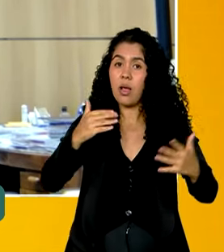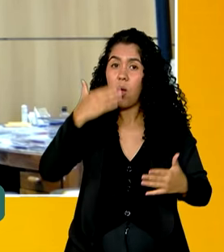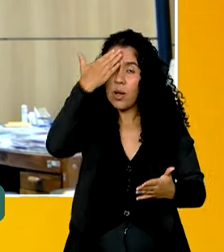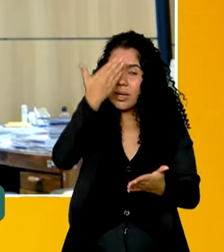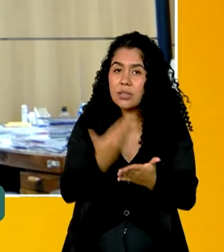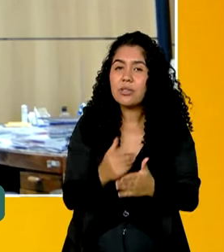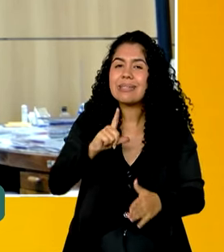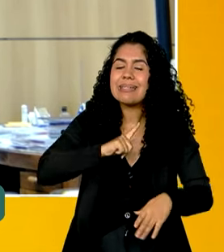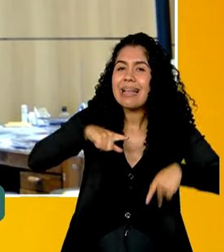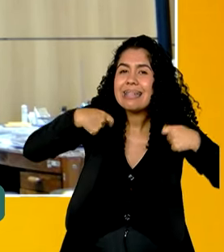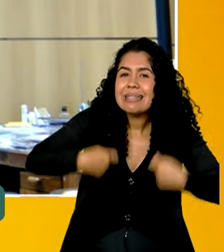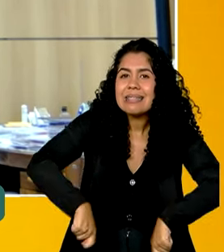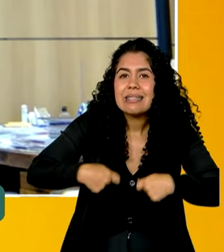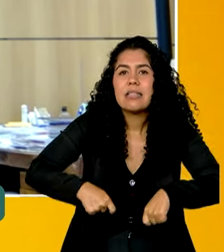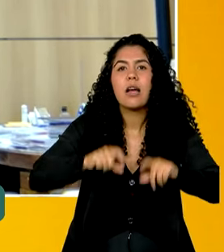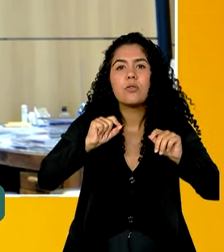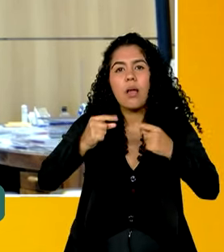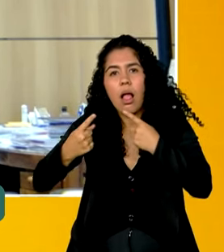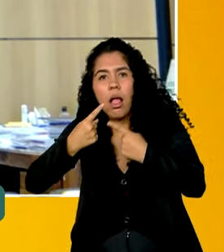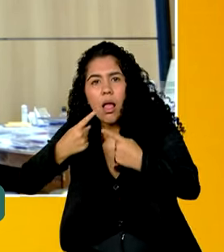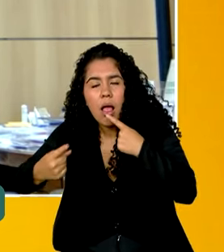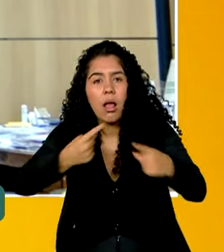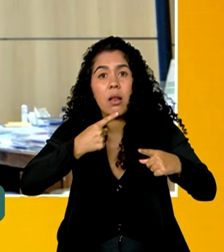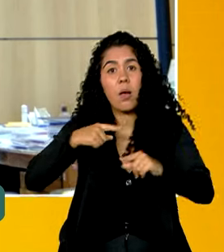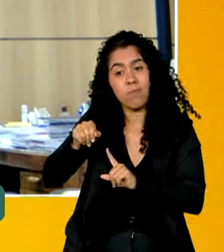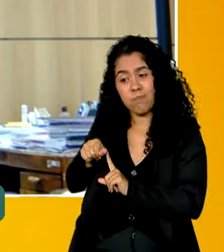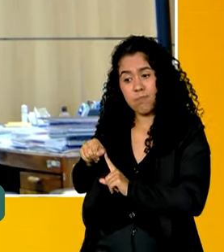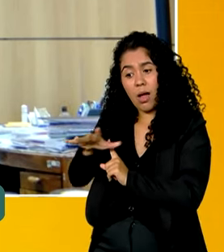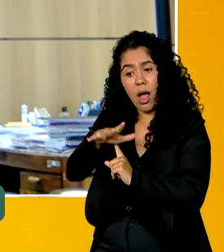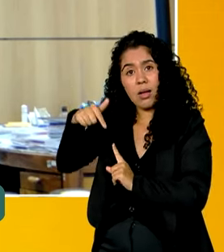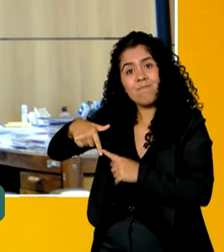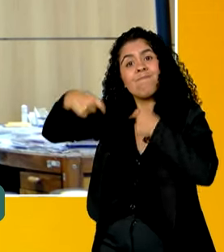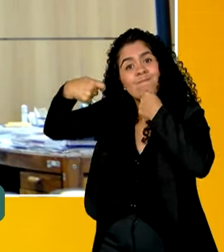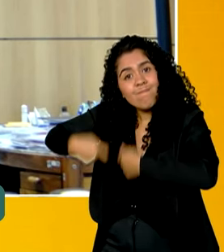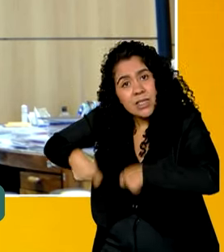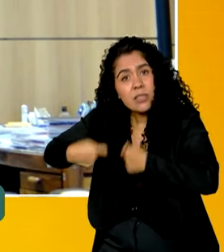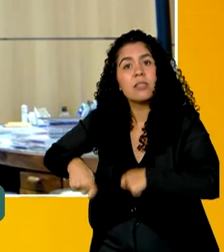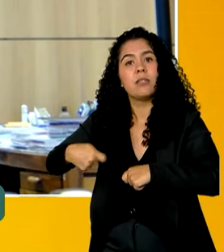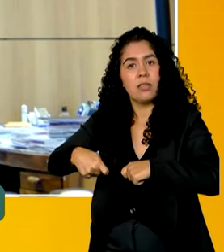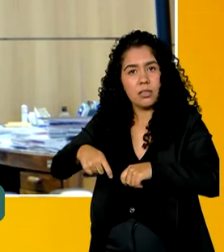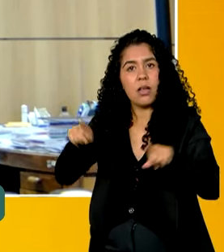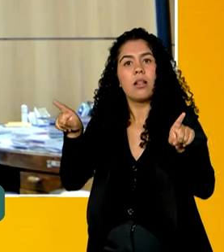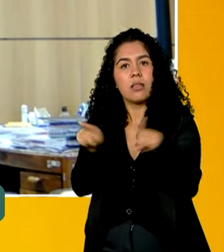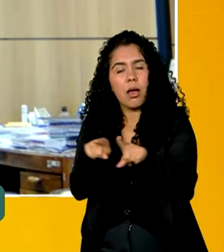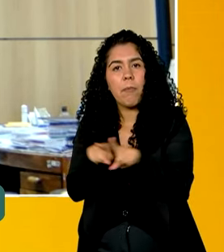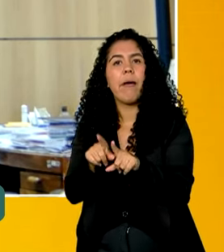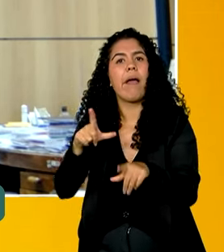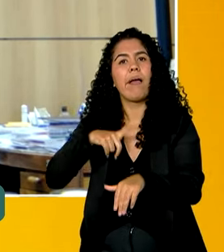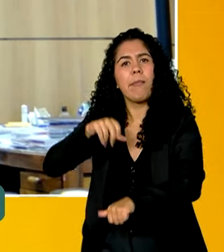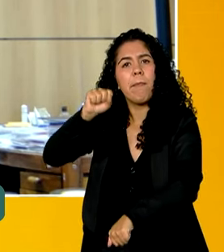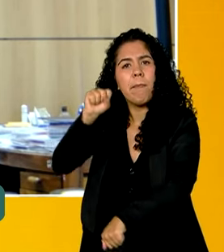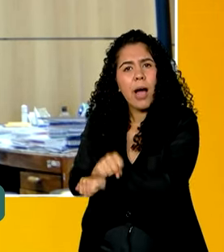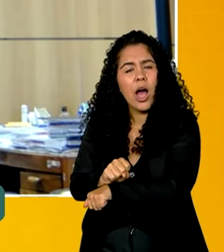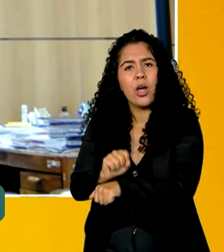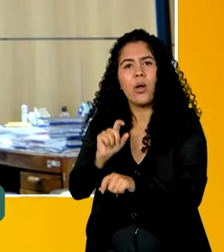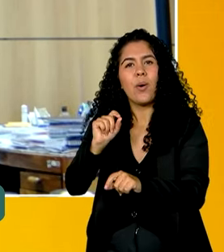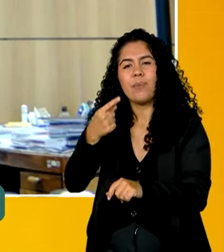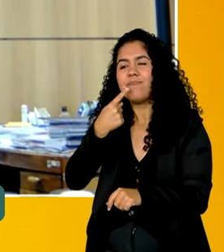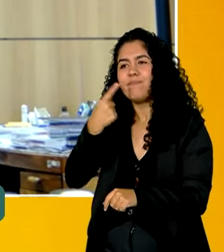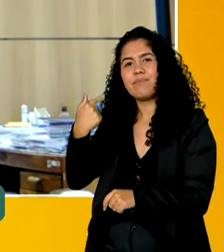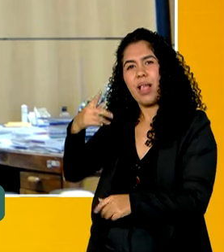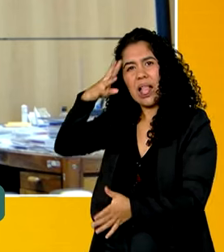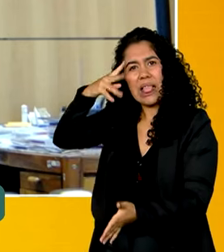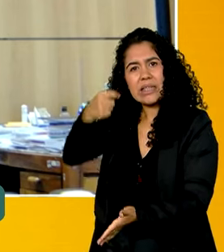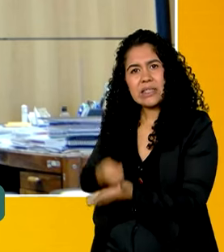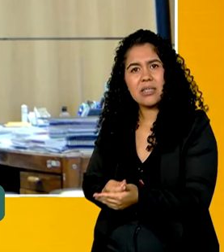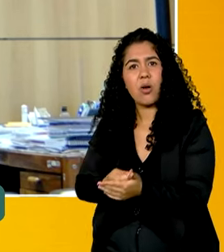uma necessidade de debater, que o Banco Central precisa, né, ele parou essa última decisão do Copom, né,